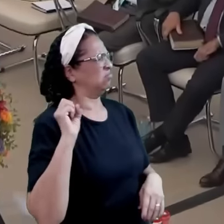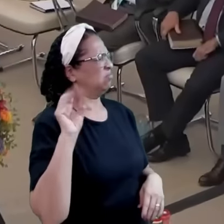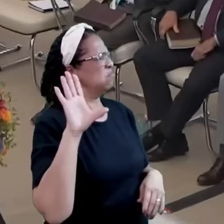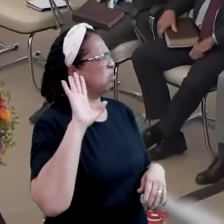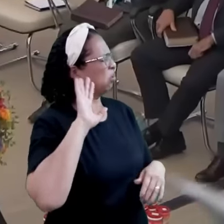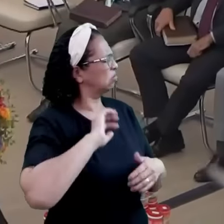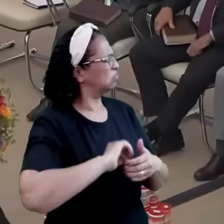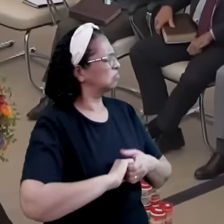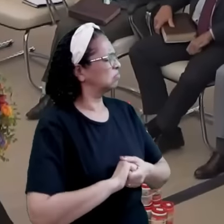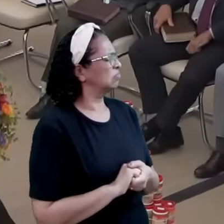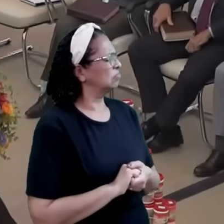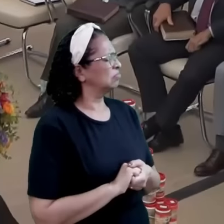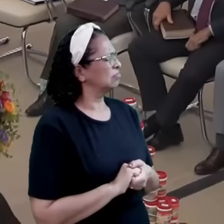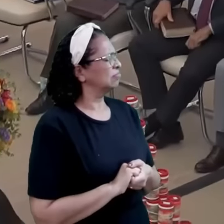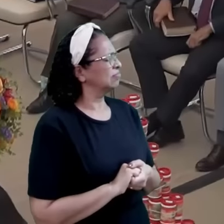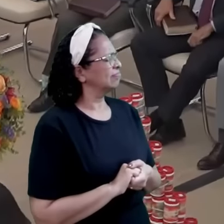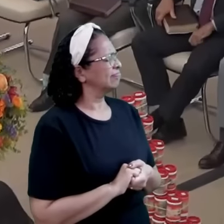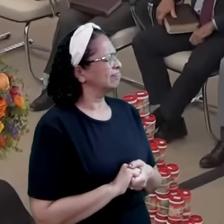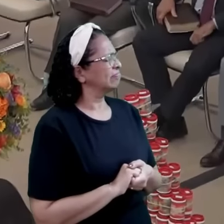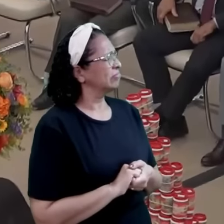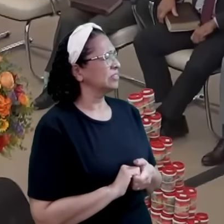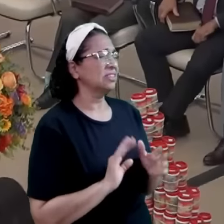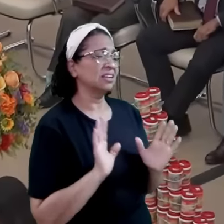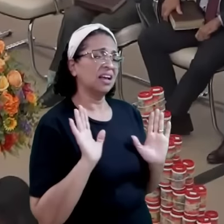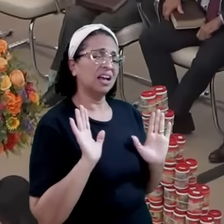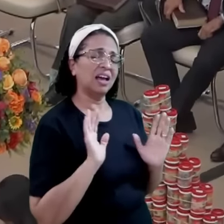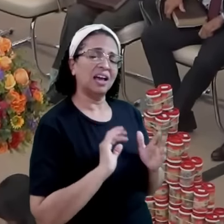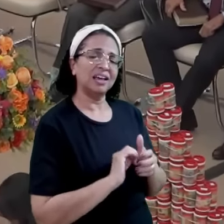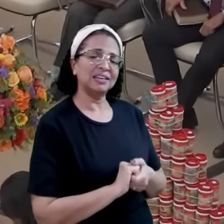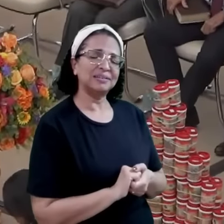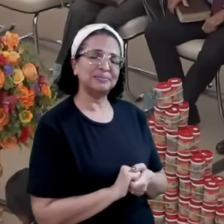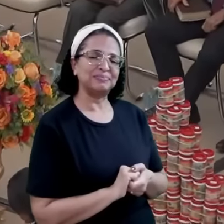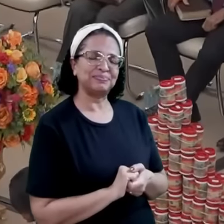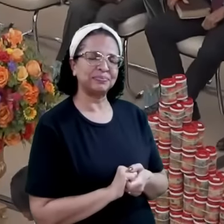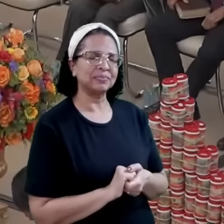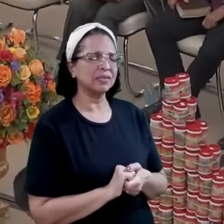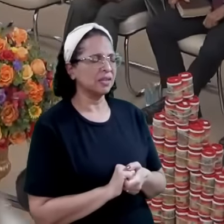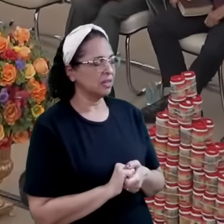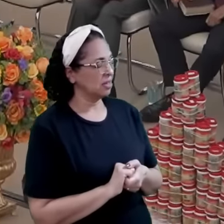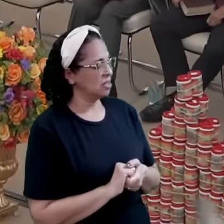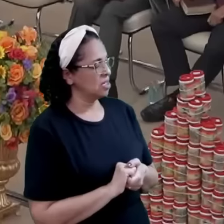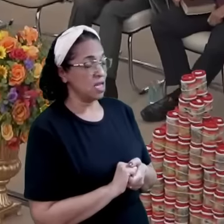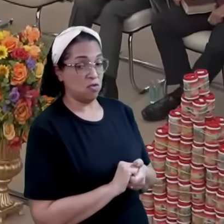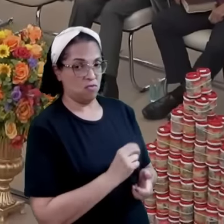tô chegando tô indo embora eu cheguei aí aí eu olhei no crachá dele o